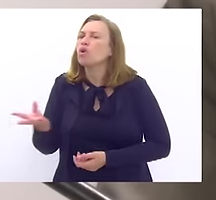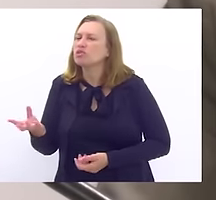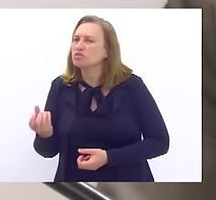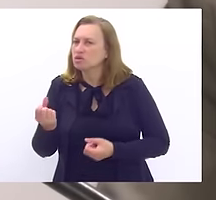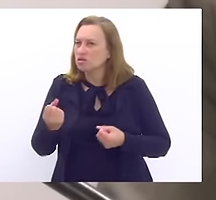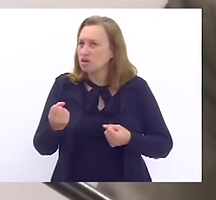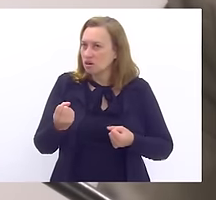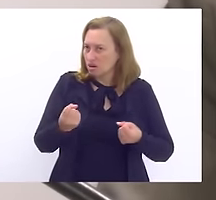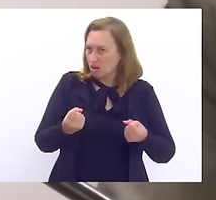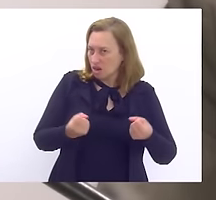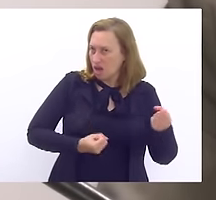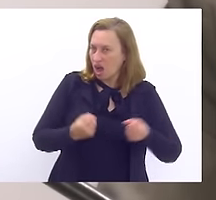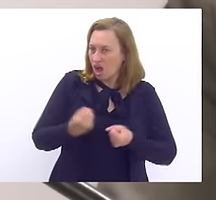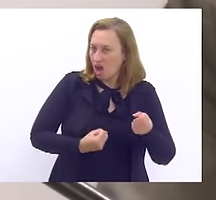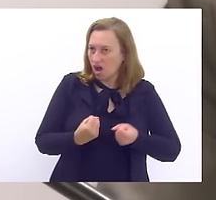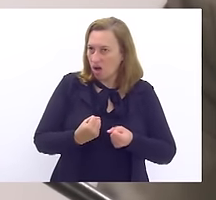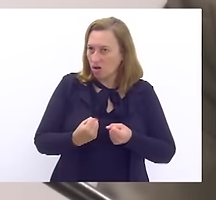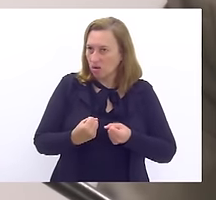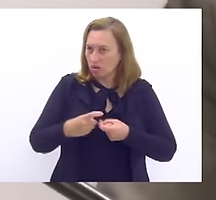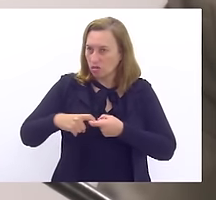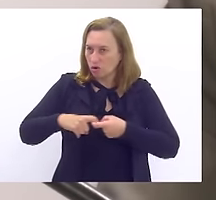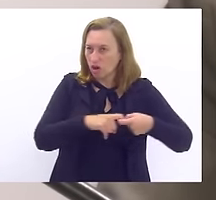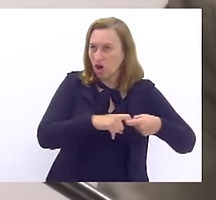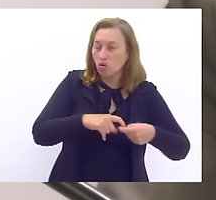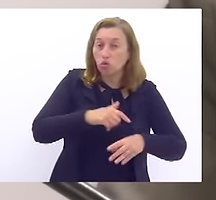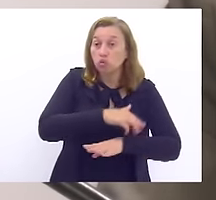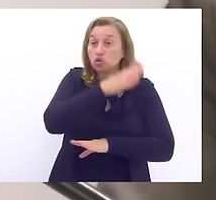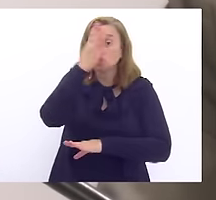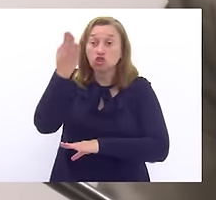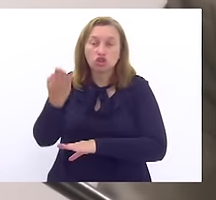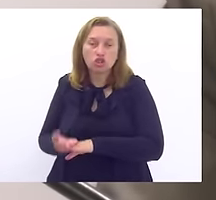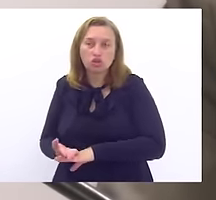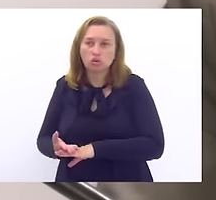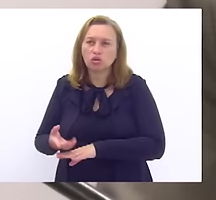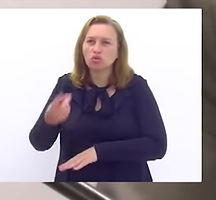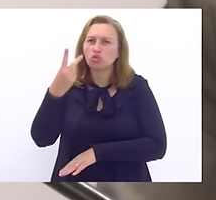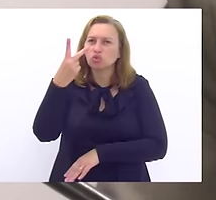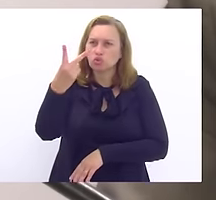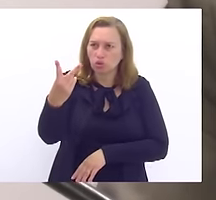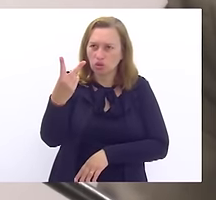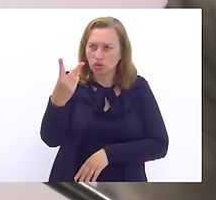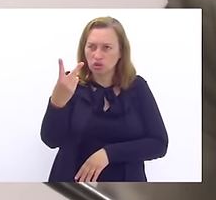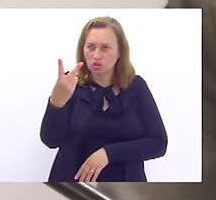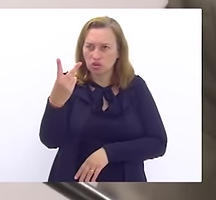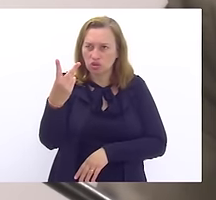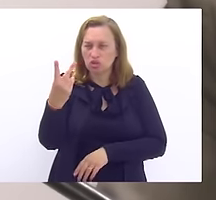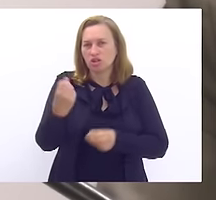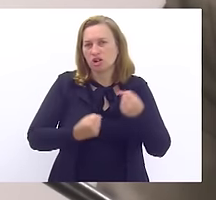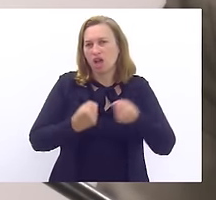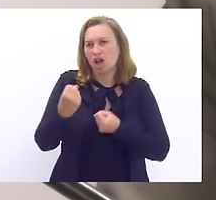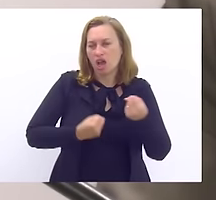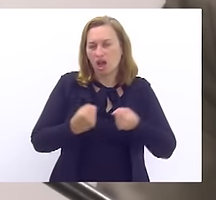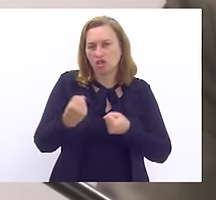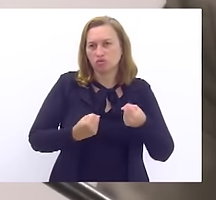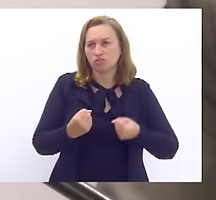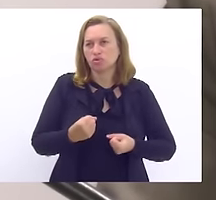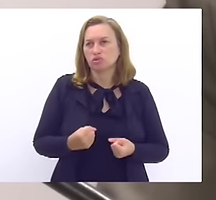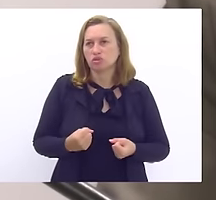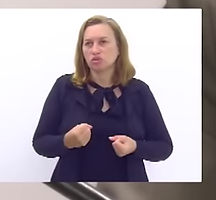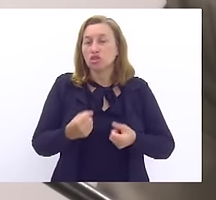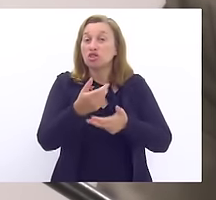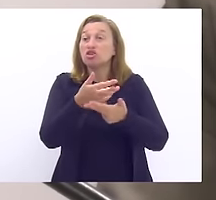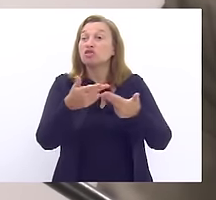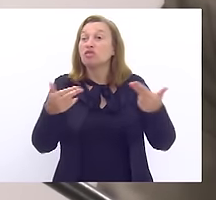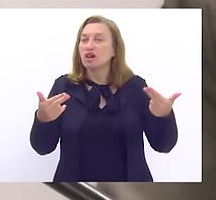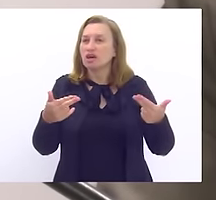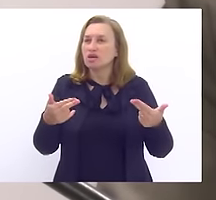conseguimos rebocar quase o dia inteiro apenas dois veículos apenas dois diversos